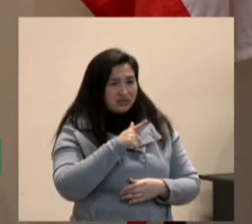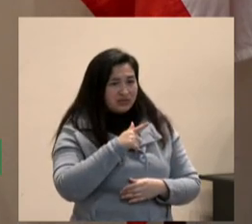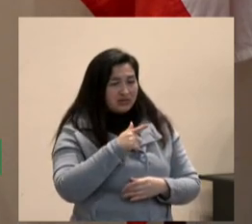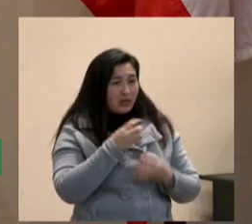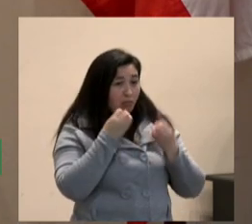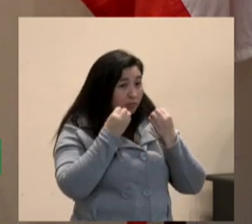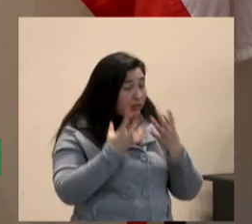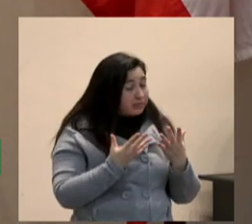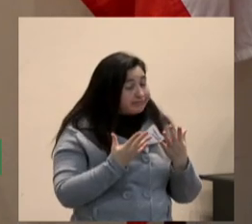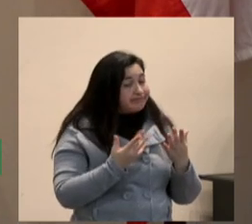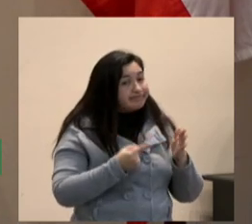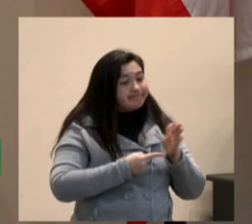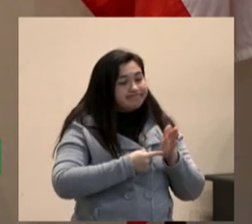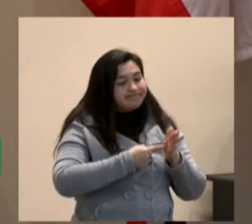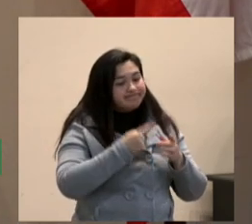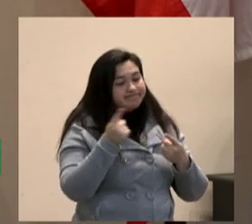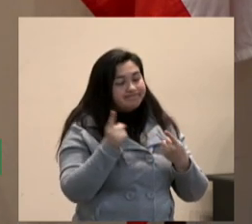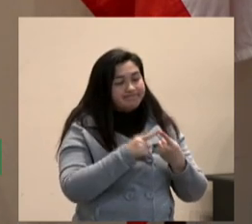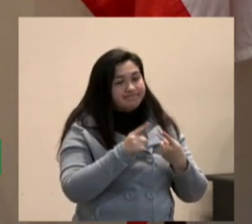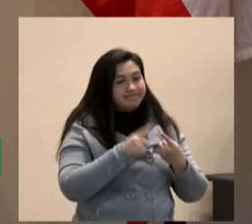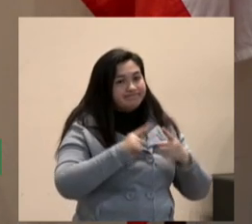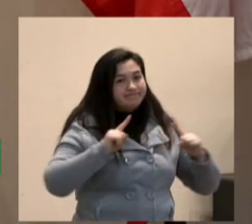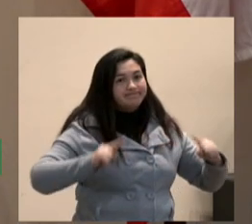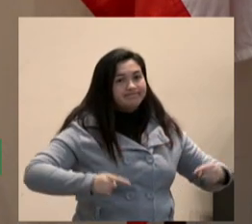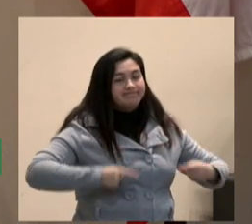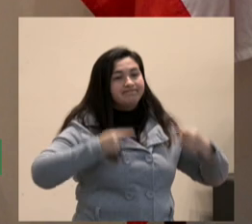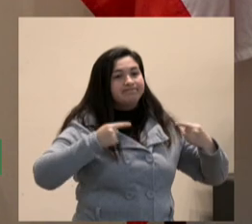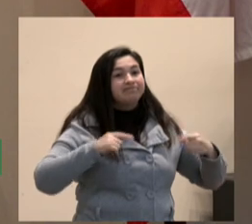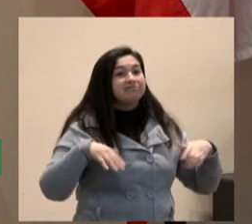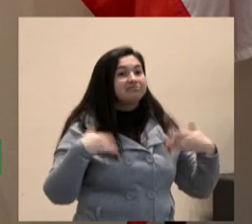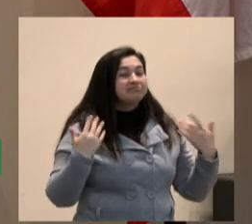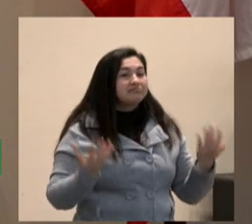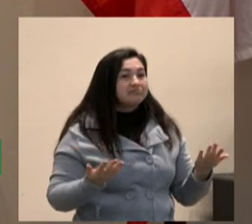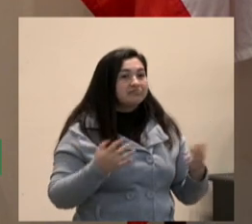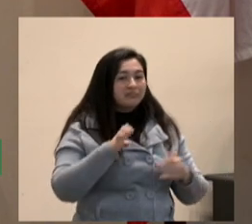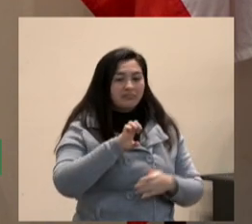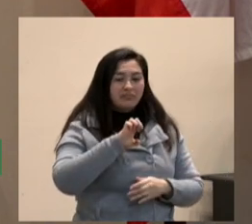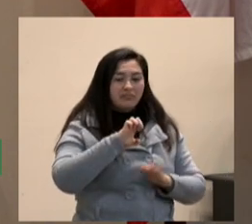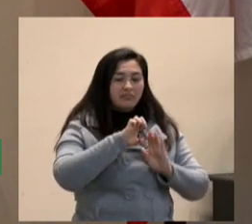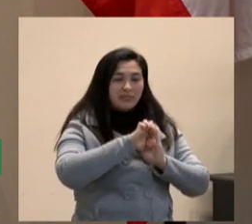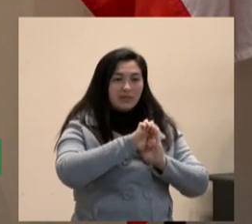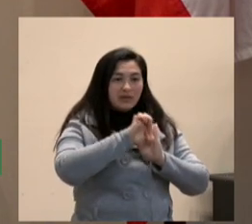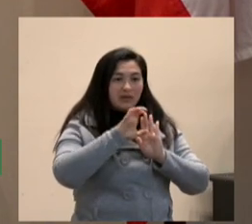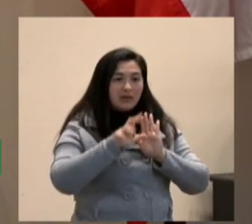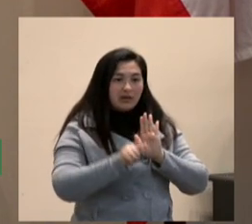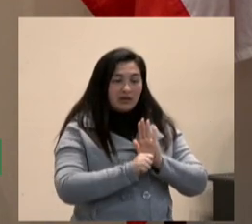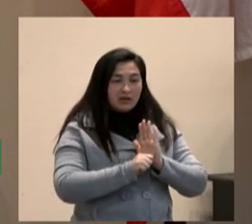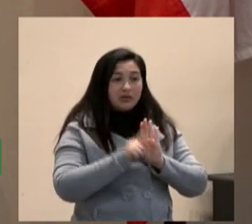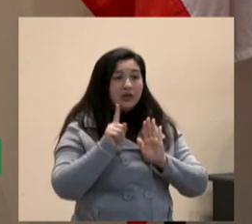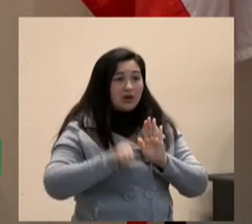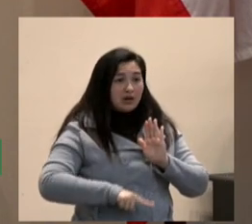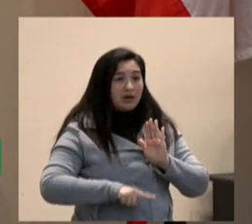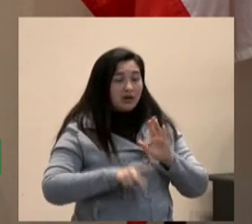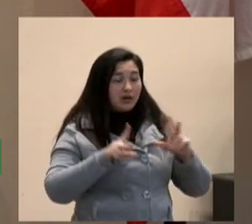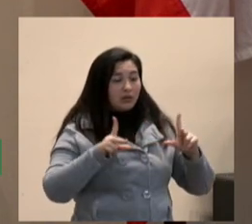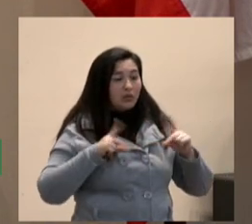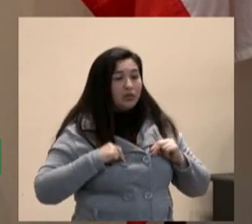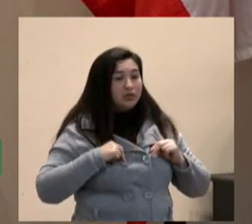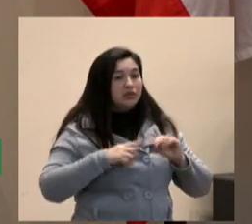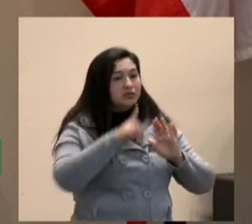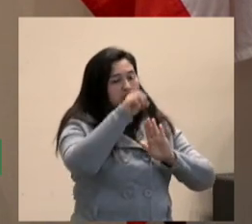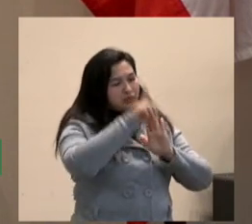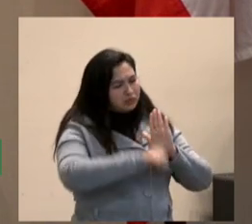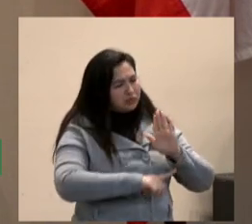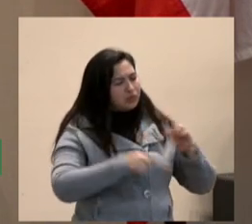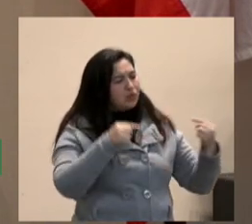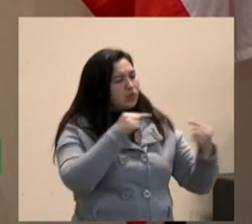Então, o primeiro desafio, o grande desafio, é que a EJA seja reconhecida como direito. Simples assim. Mas por